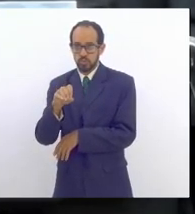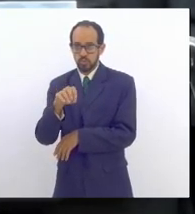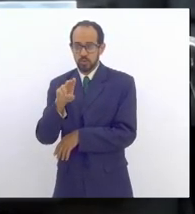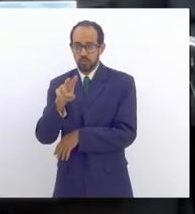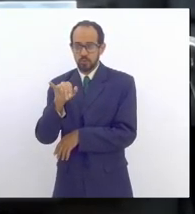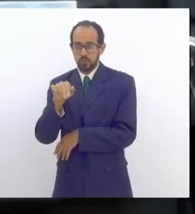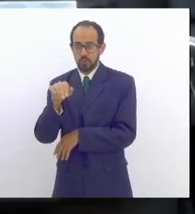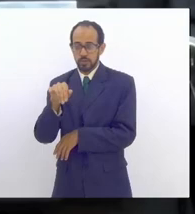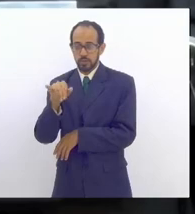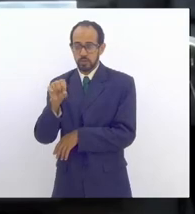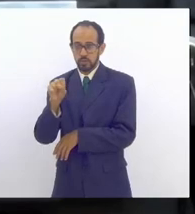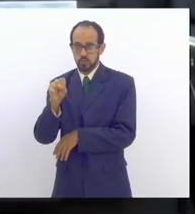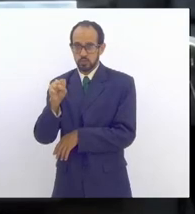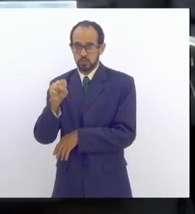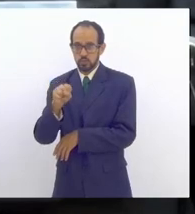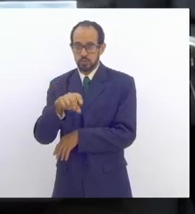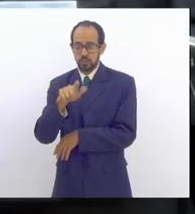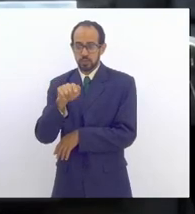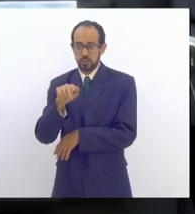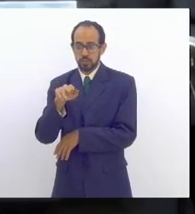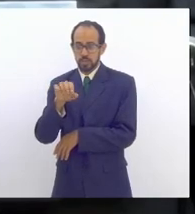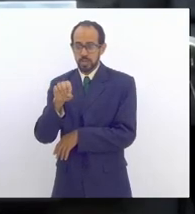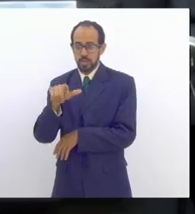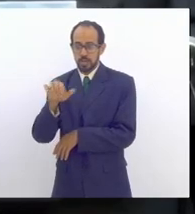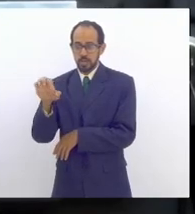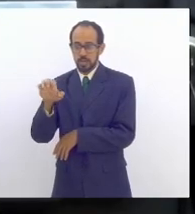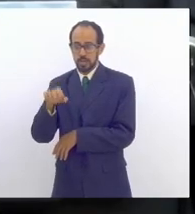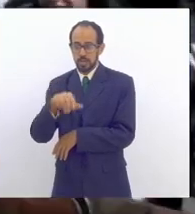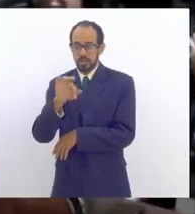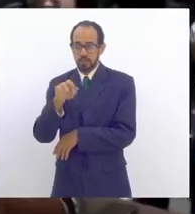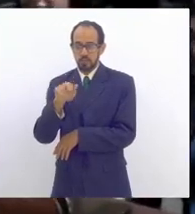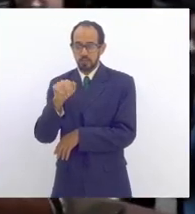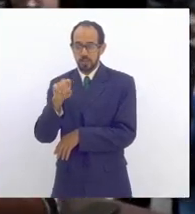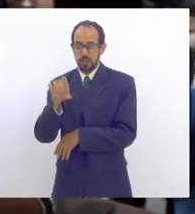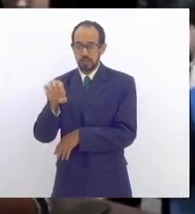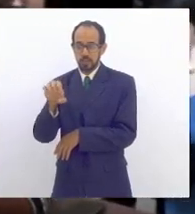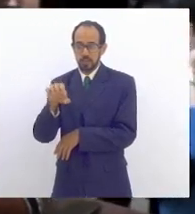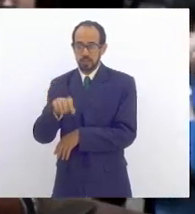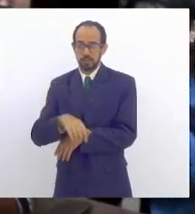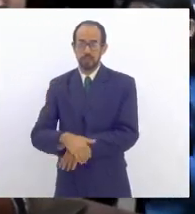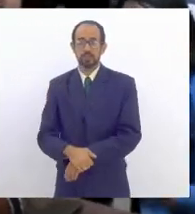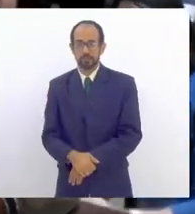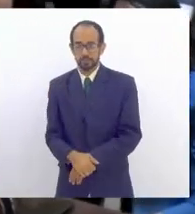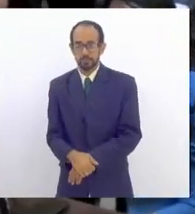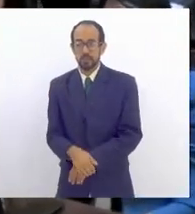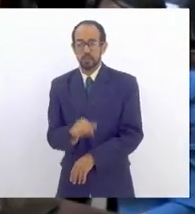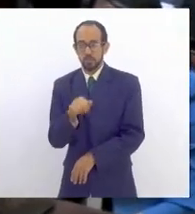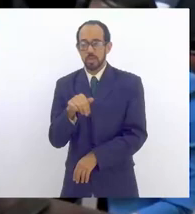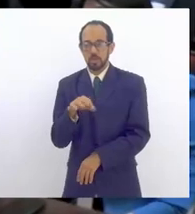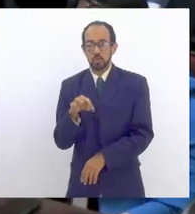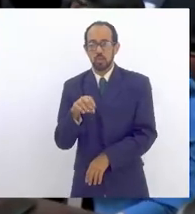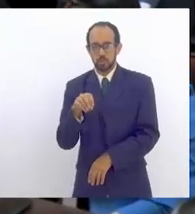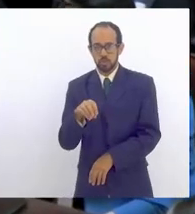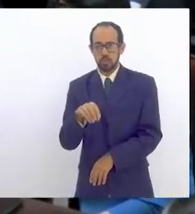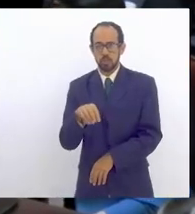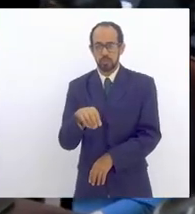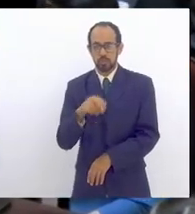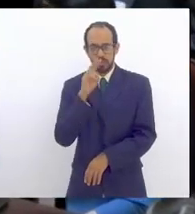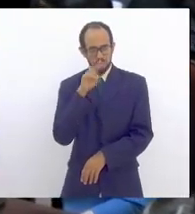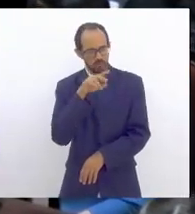Vinícius, Gisele Monteiro, Fred Pacheco, Otone Pai, daqui de cima,